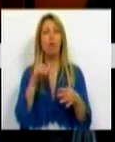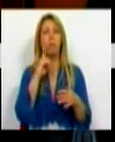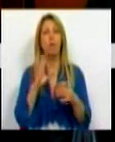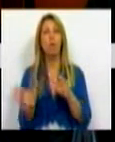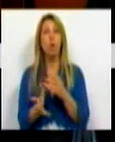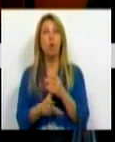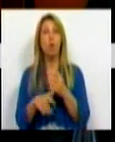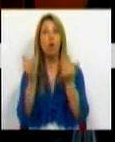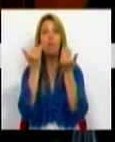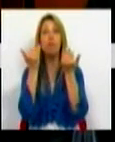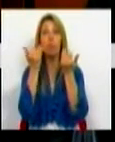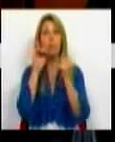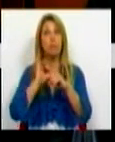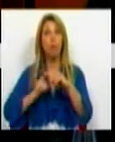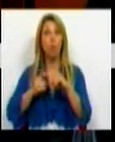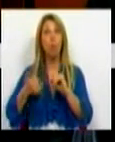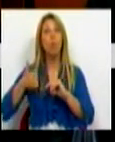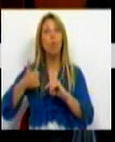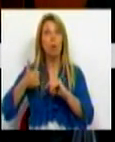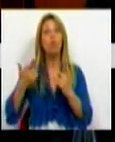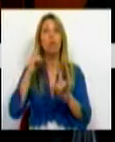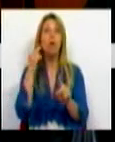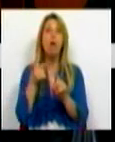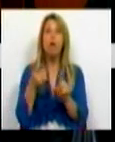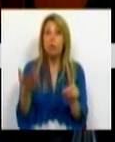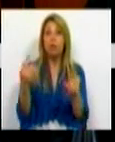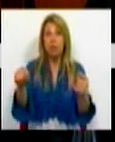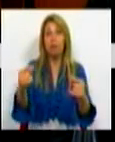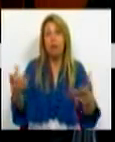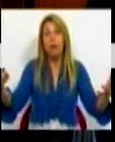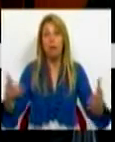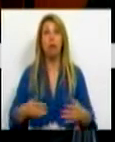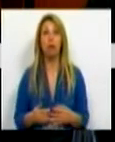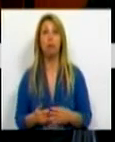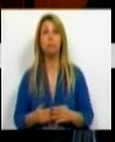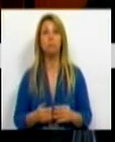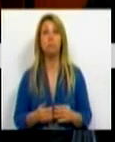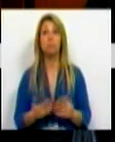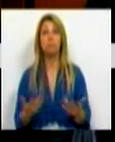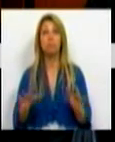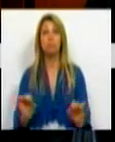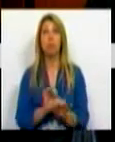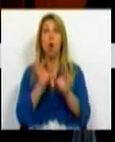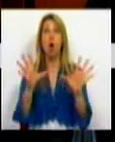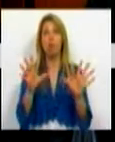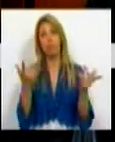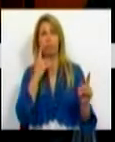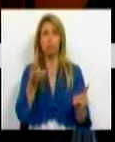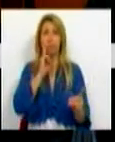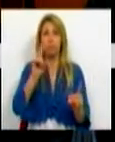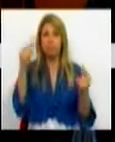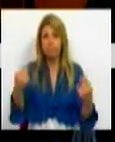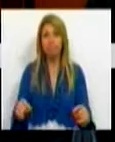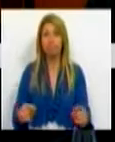informações privilegiadas, com fins, naturalmente, que tenham e adquirem um caráter de óbvia ilicitude. E